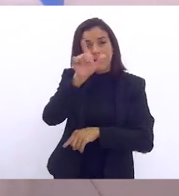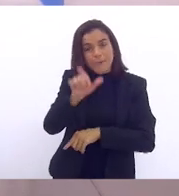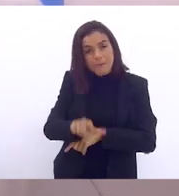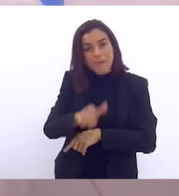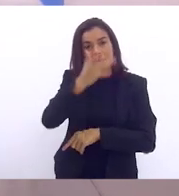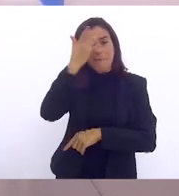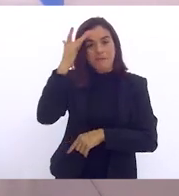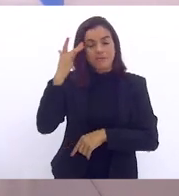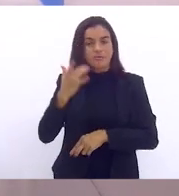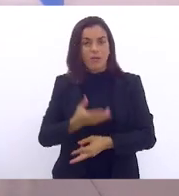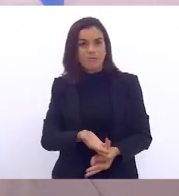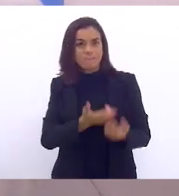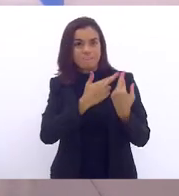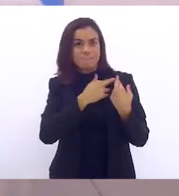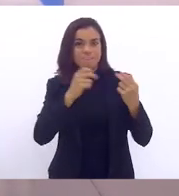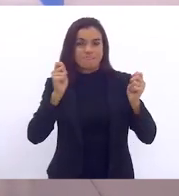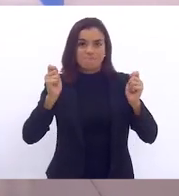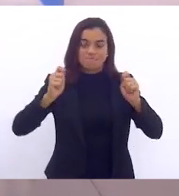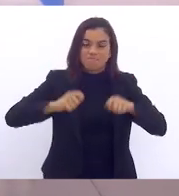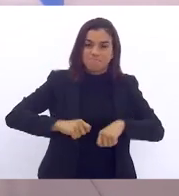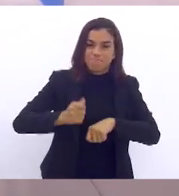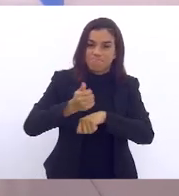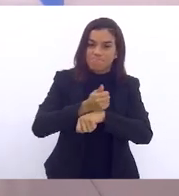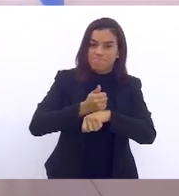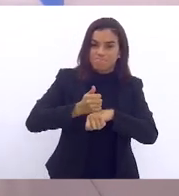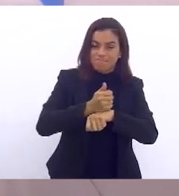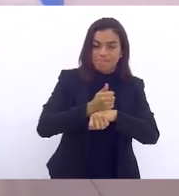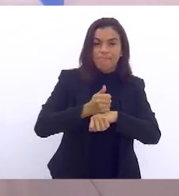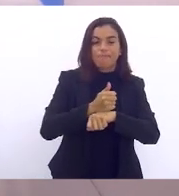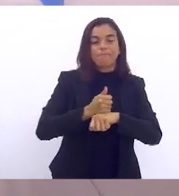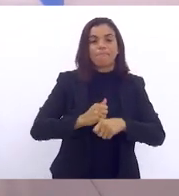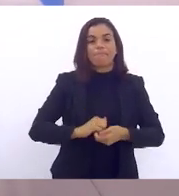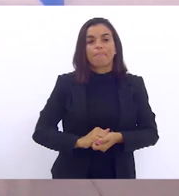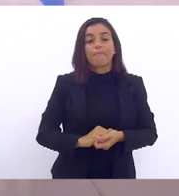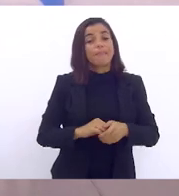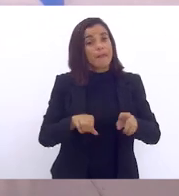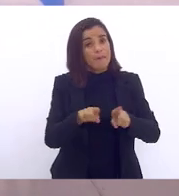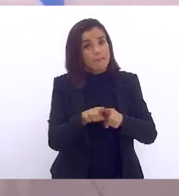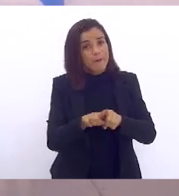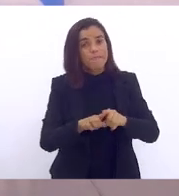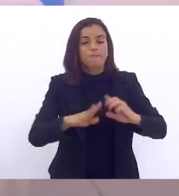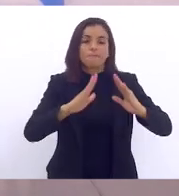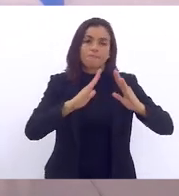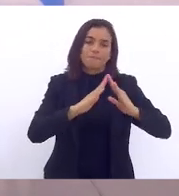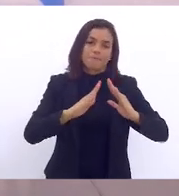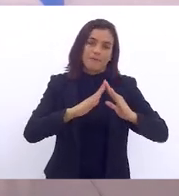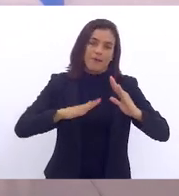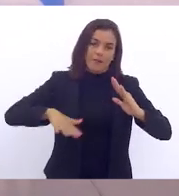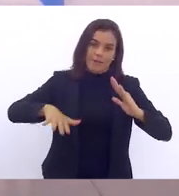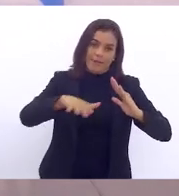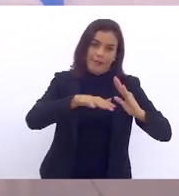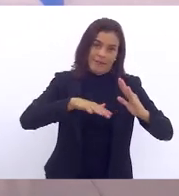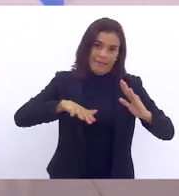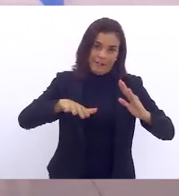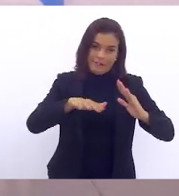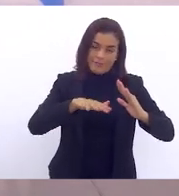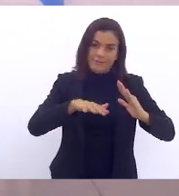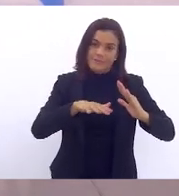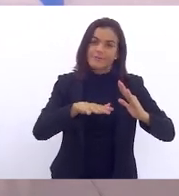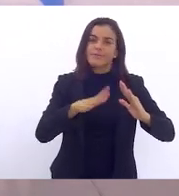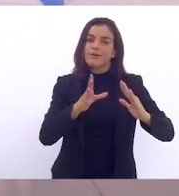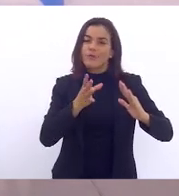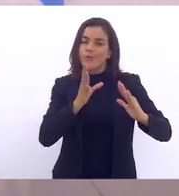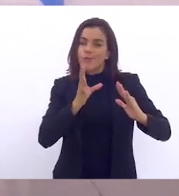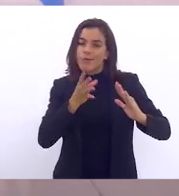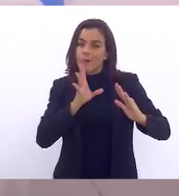uma competência muito grandiosa eh é moradora da região e ela com certeza